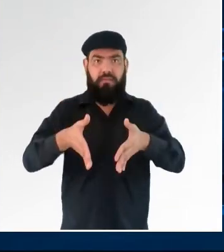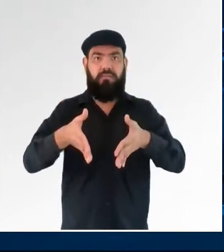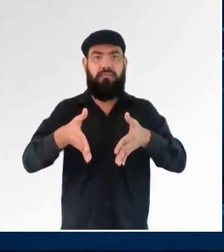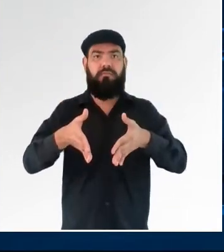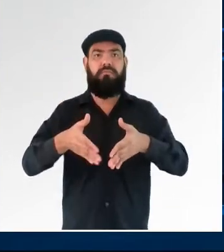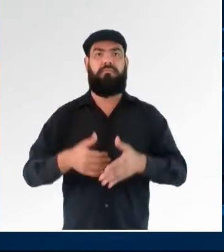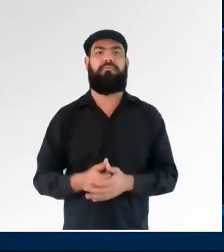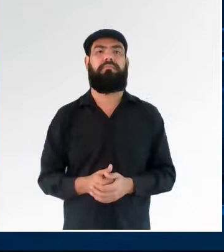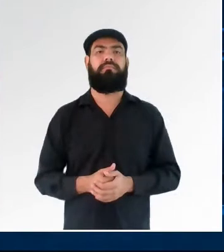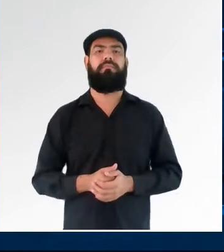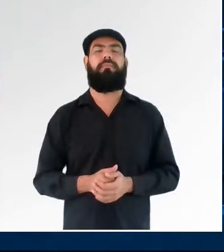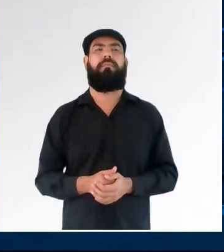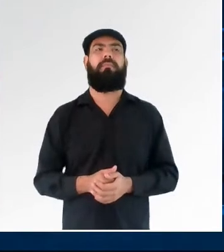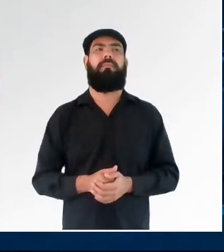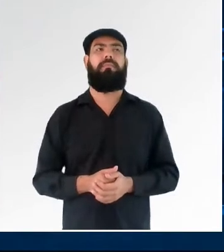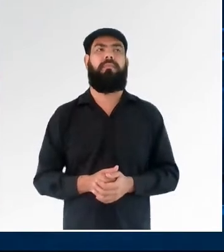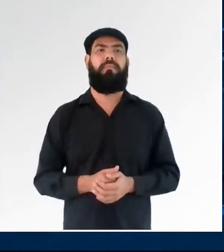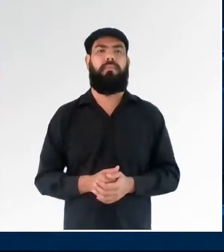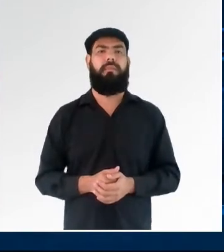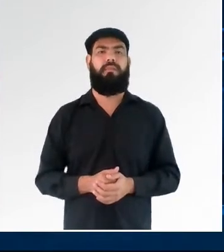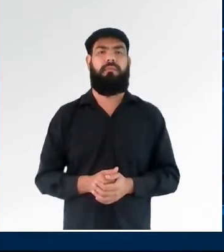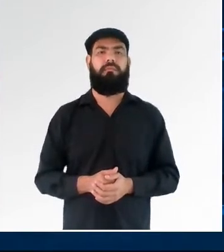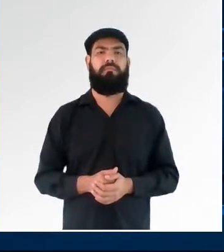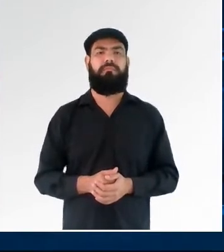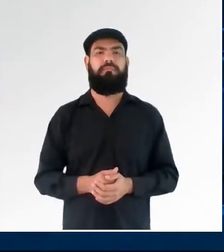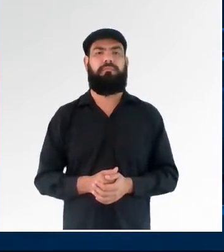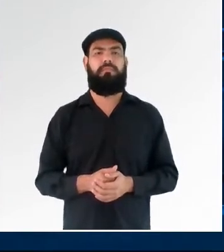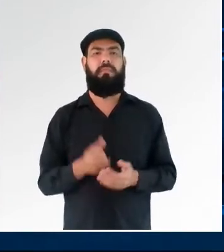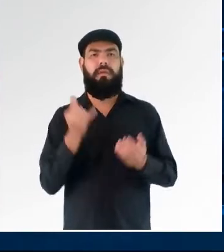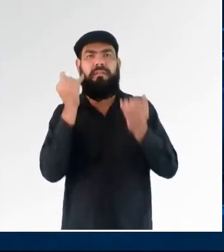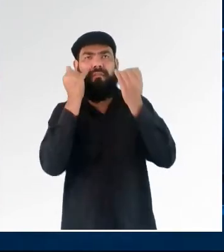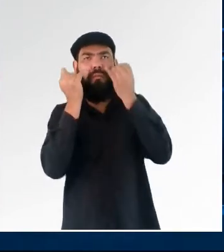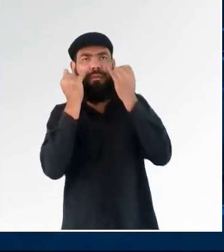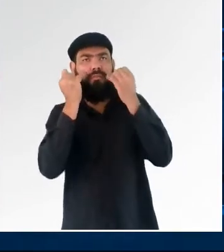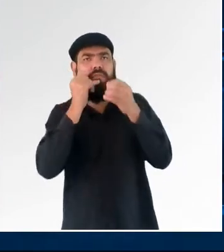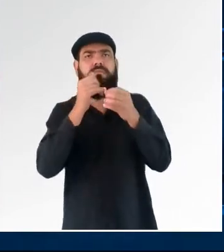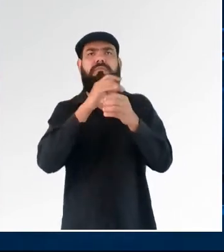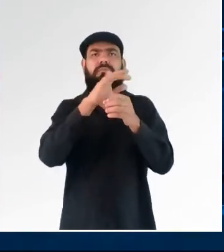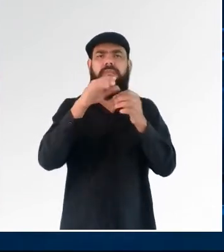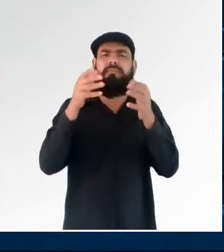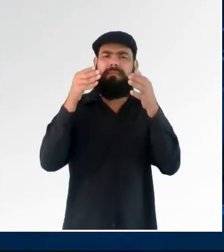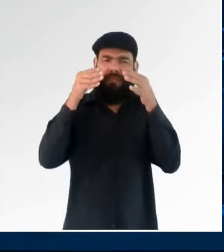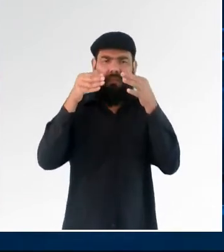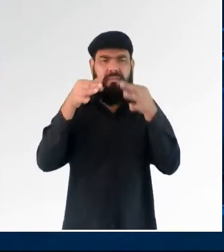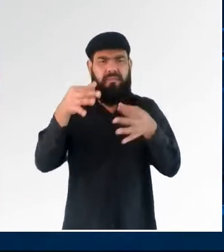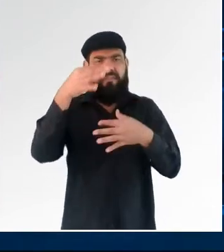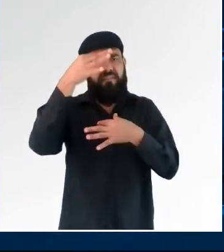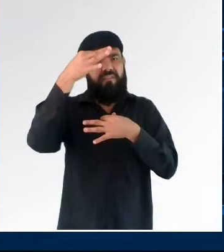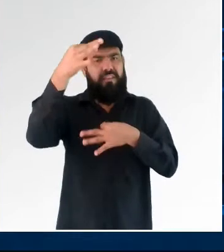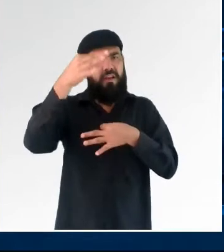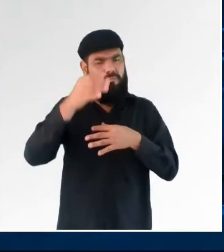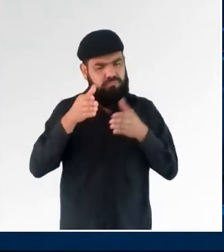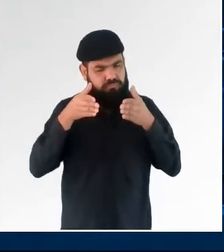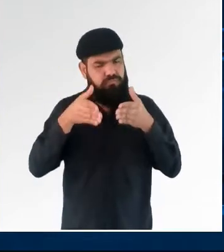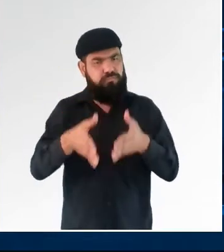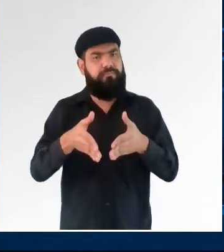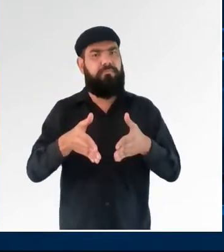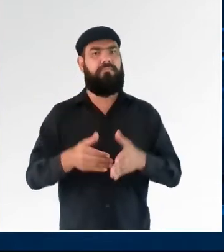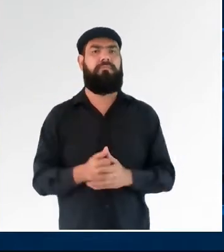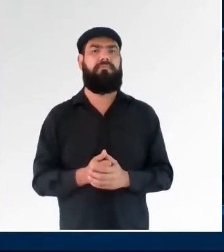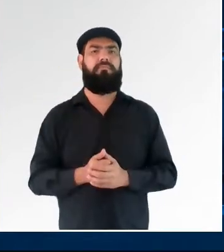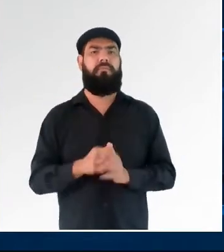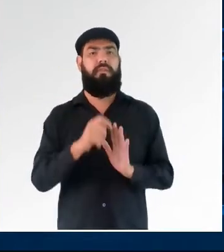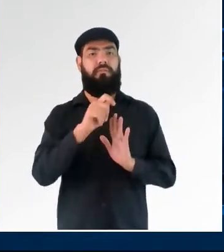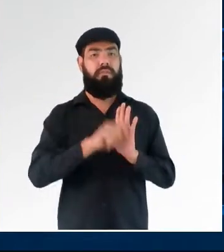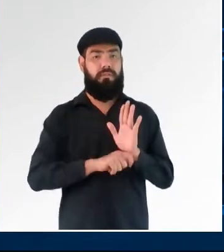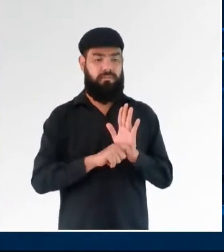E suficiência em relação às informações do texto-fonte. Vai ter que ser fiel, ter fidelidade ali ao texto que você leu. Vai